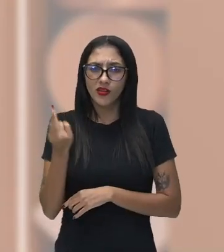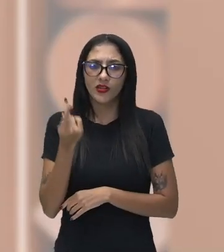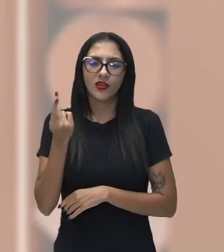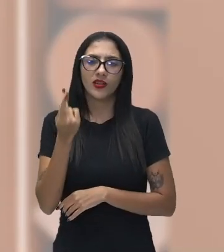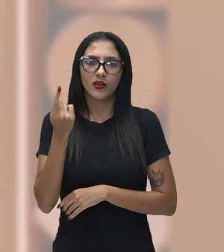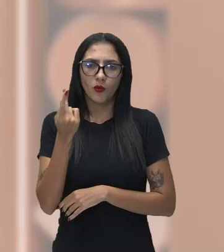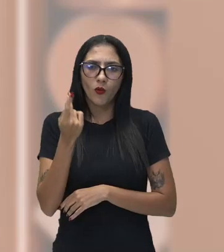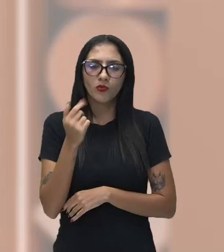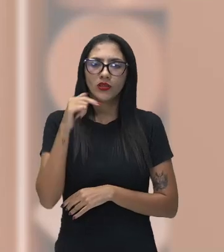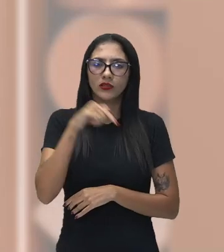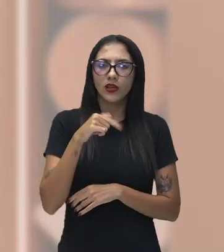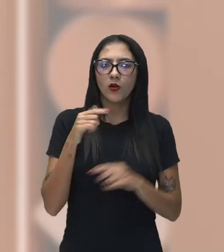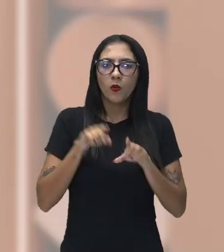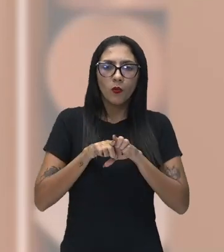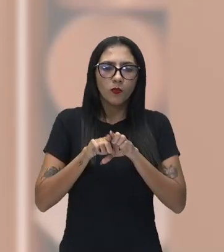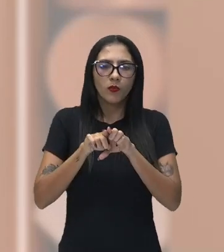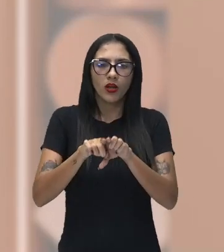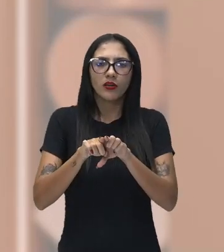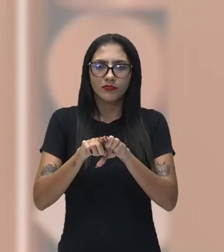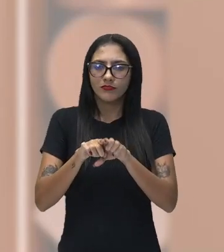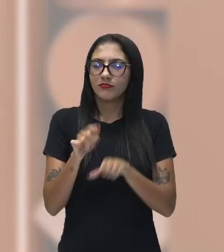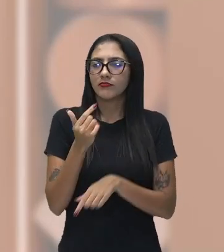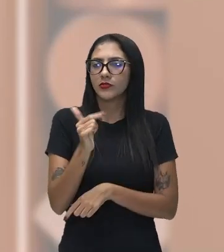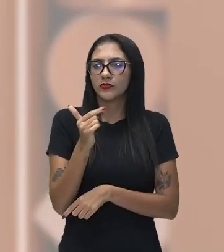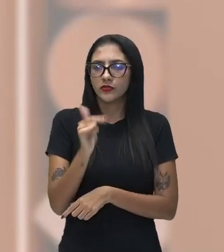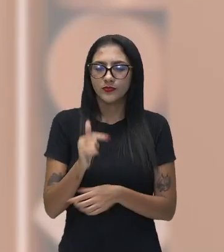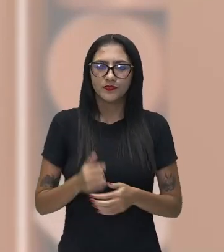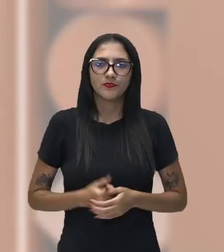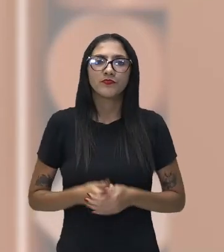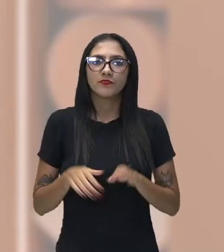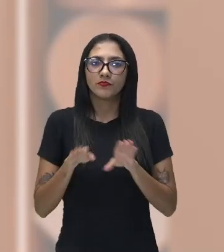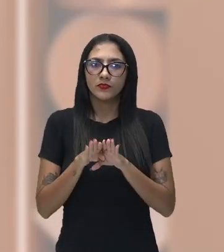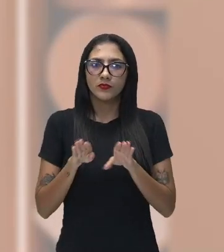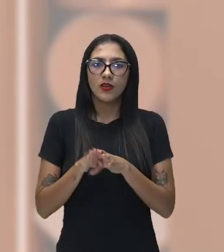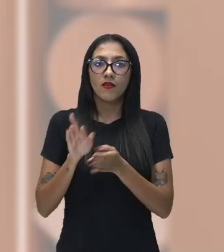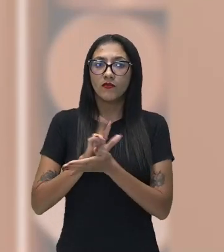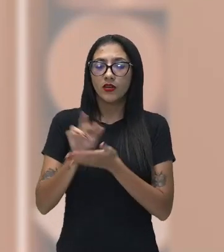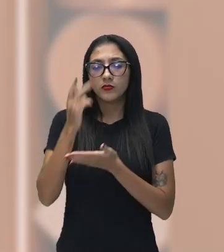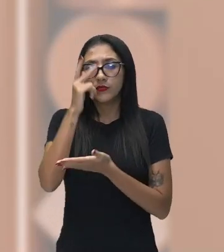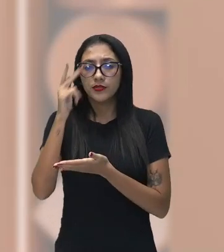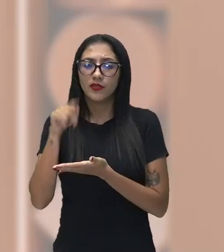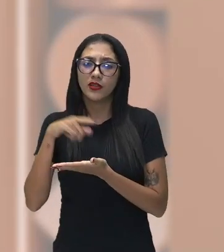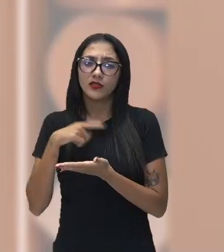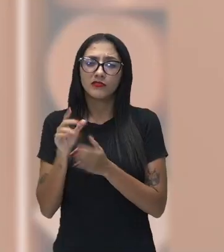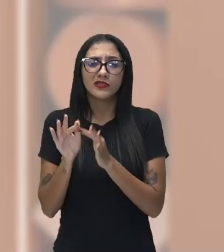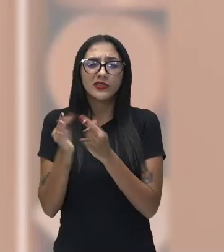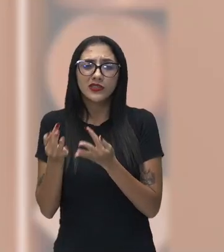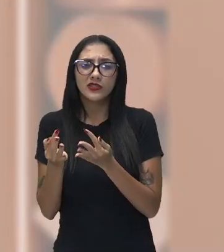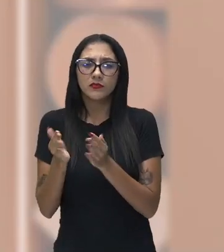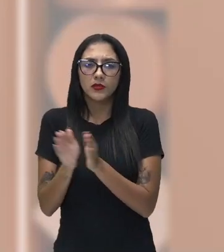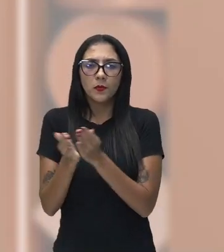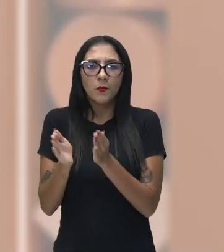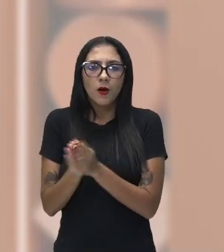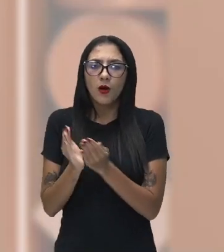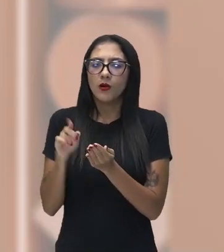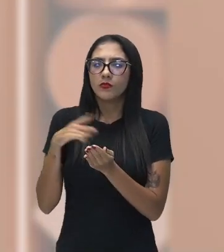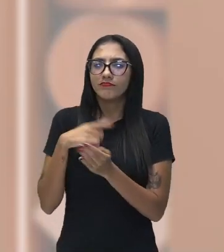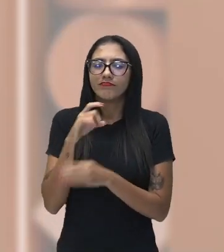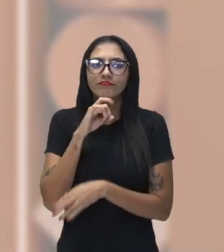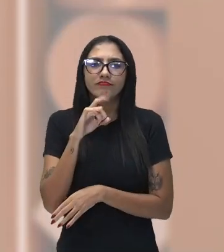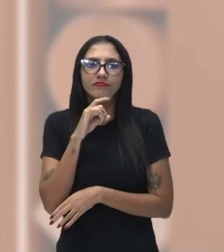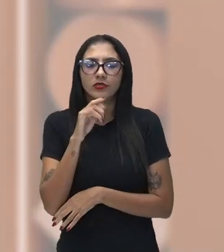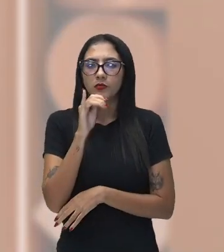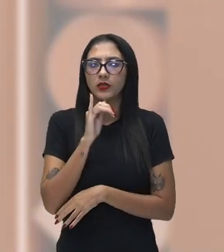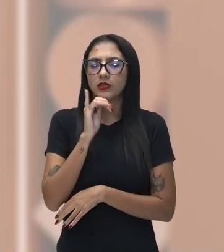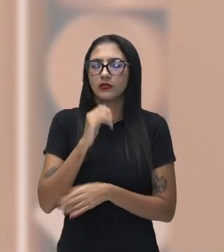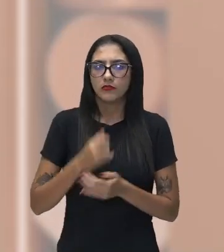aos produtos inicialmente, antes dessa crise de superprodução, a maioria das pessoas também era pobre. Então elas não tinham condições de, por exemplo, estar comprando